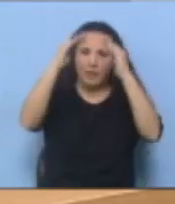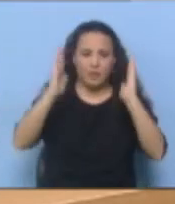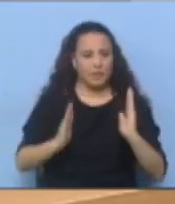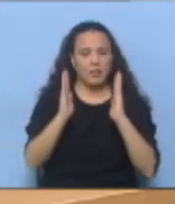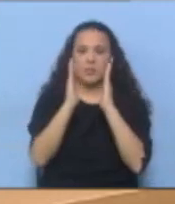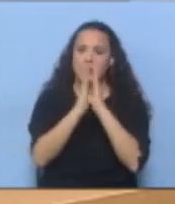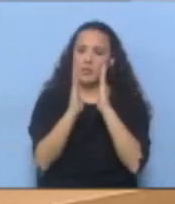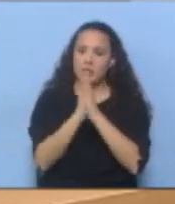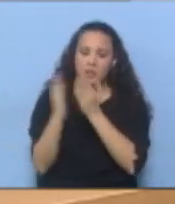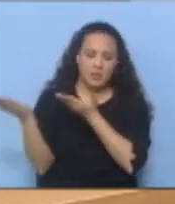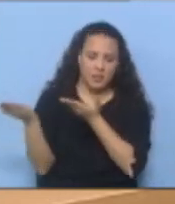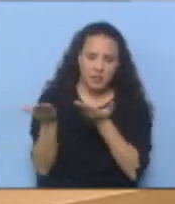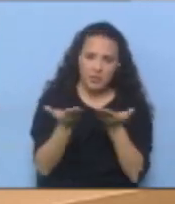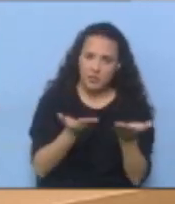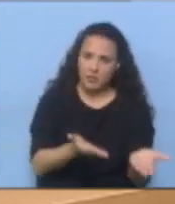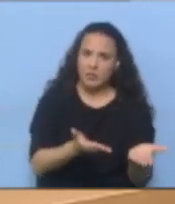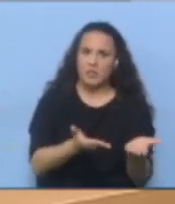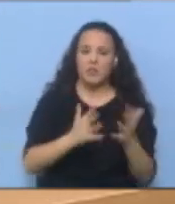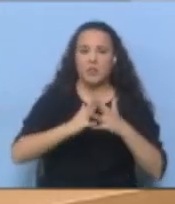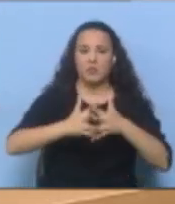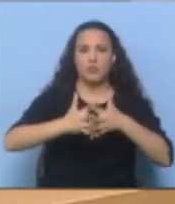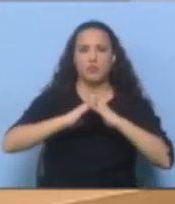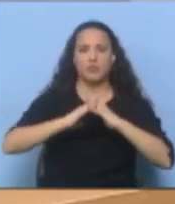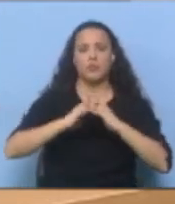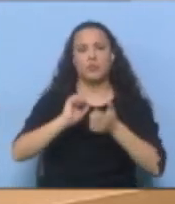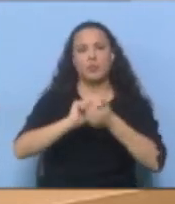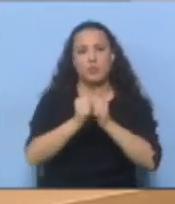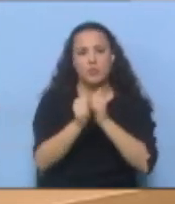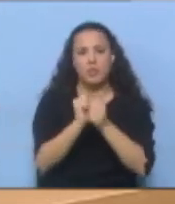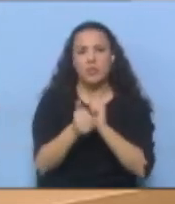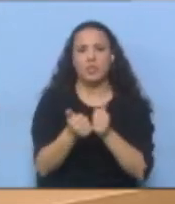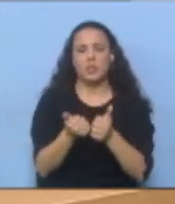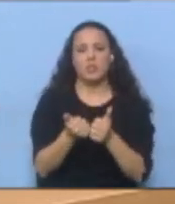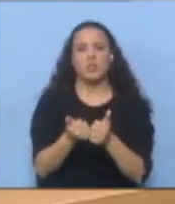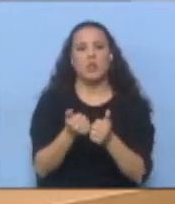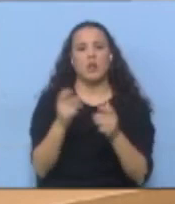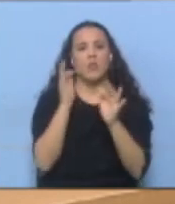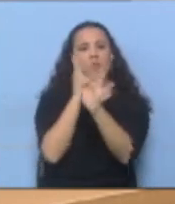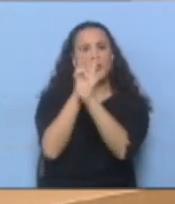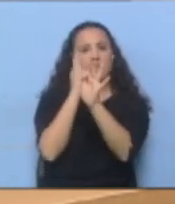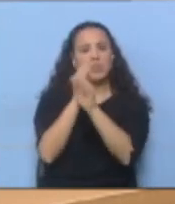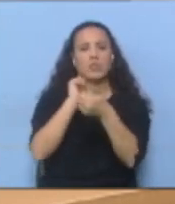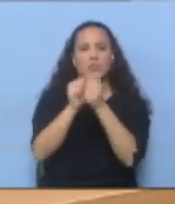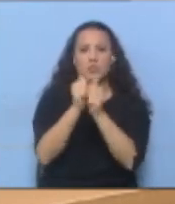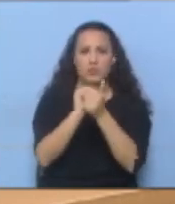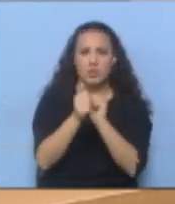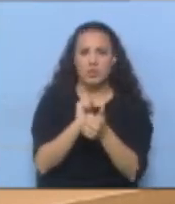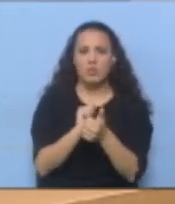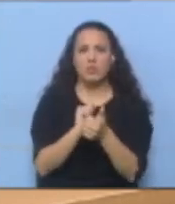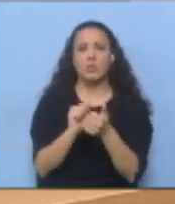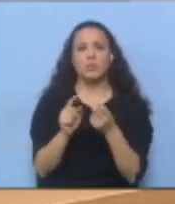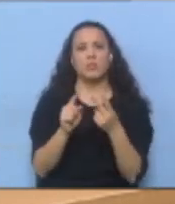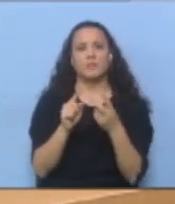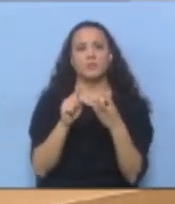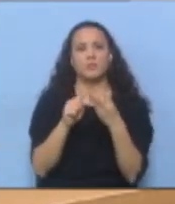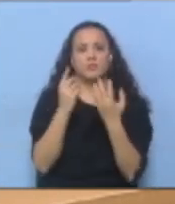com as estruturas esportivas, com os esportivos da sociedade civil, eventos esportivos, congregar o